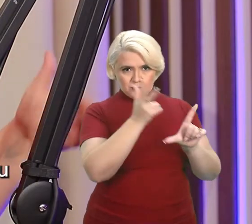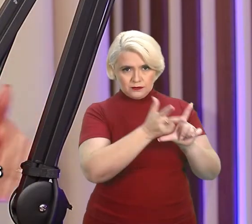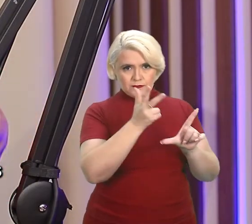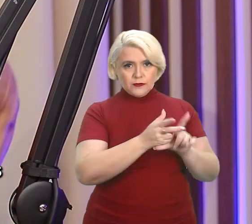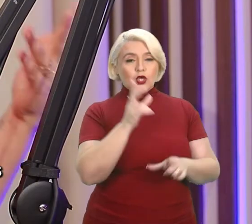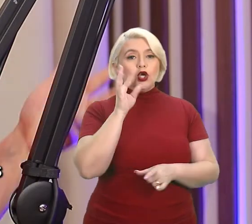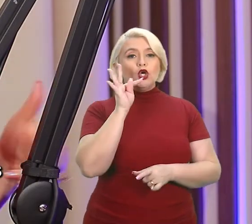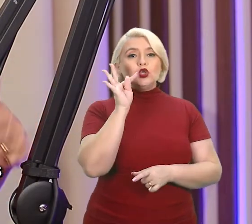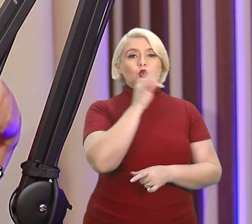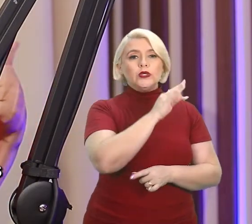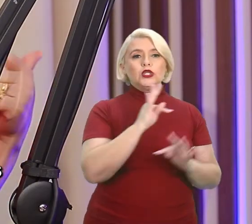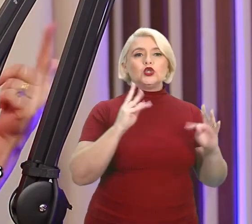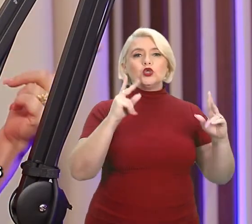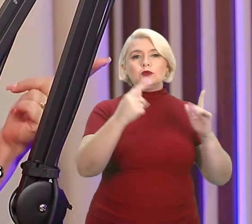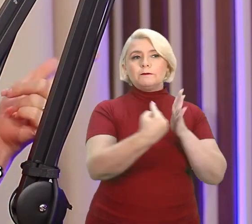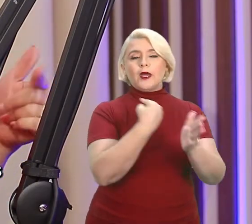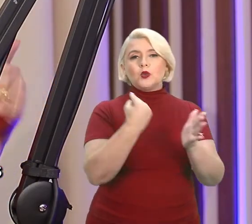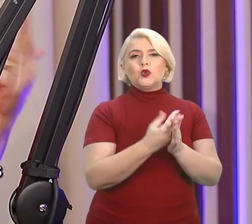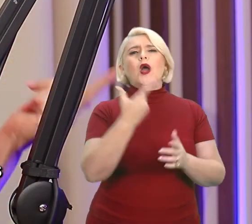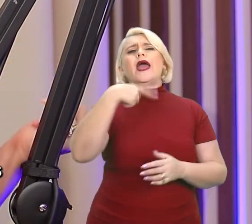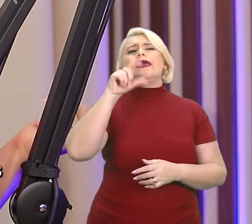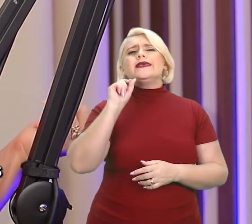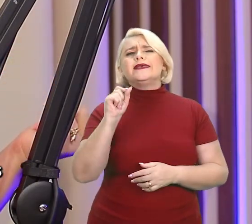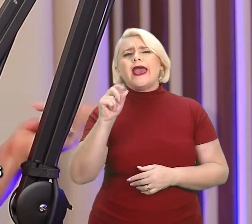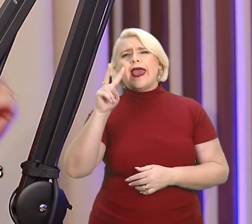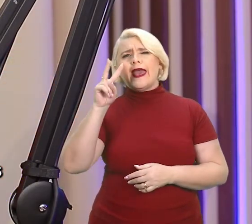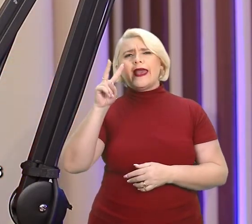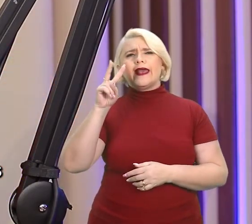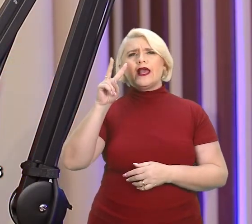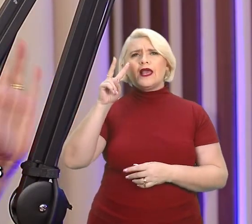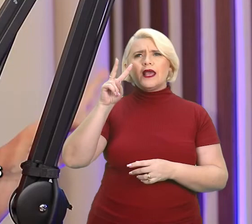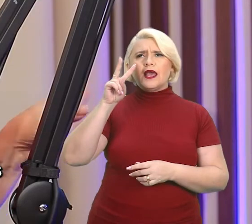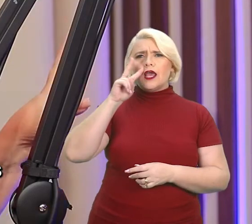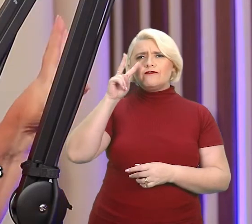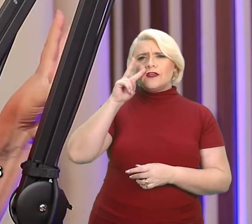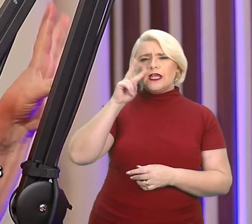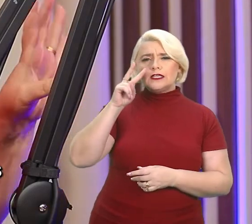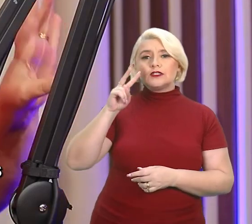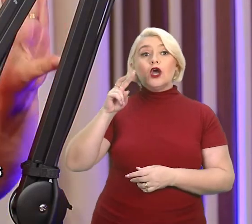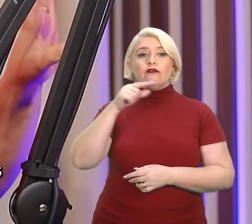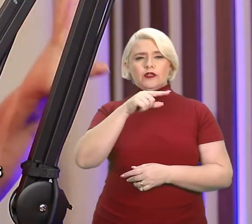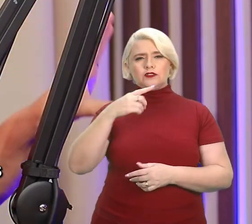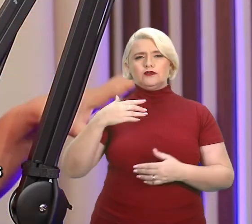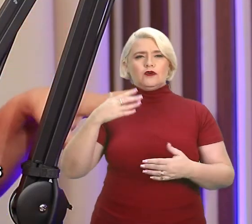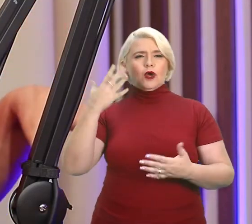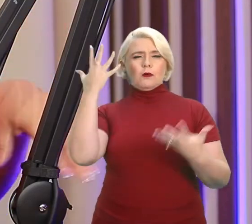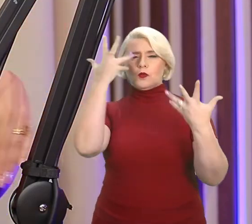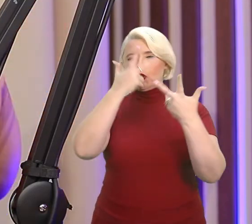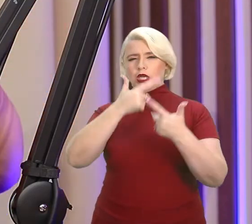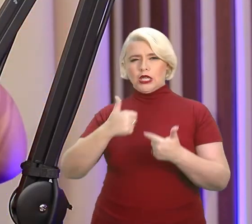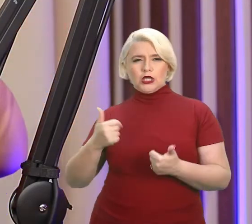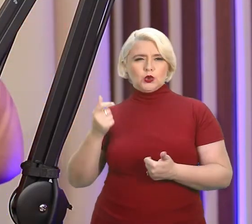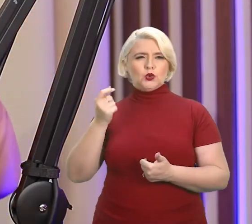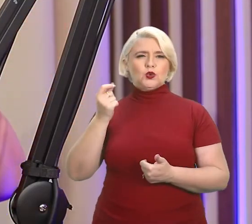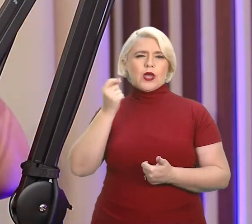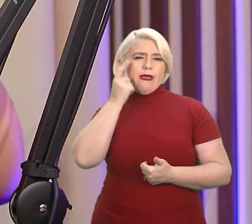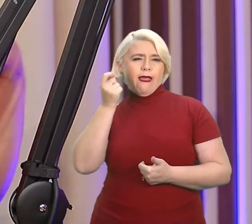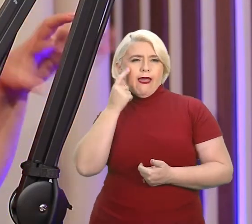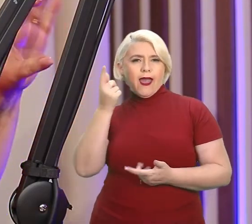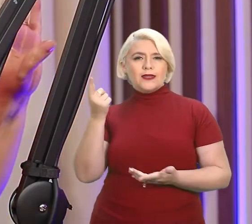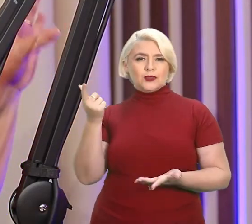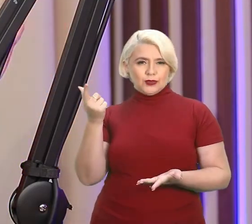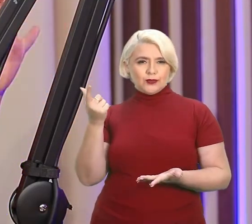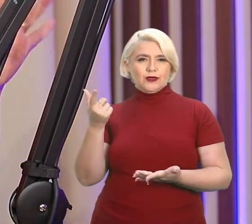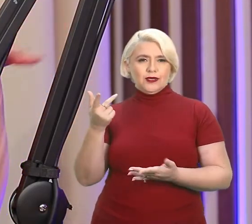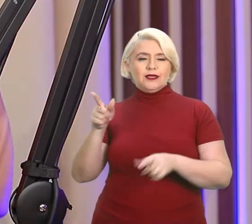Twitter, todo mundo perguntando quem que era, o Vinícius virou o símbolo sexual do momento, né? O Vini